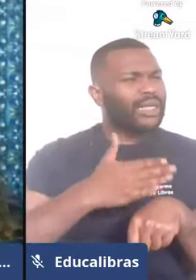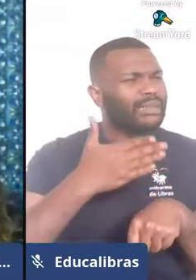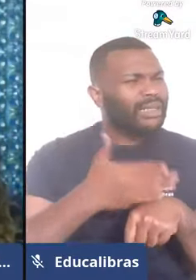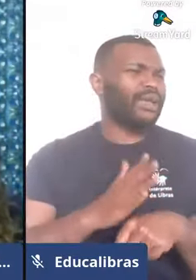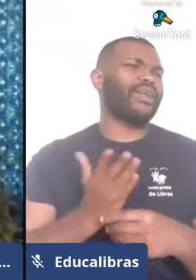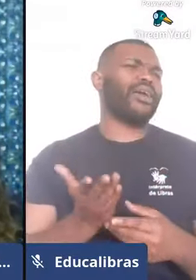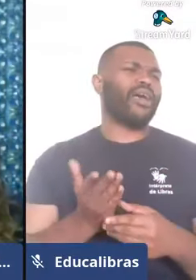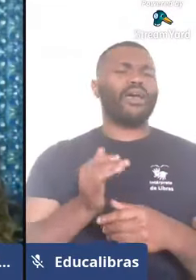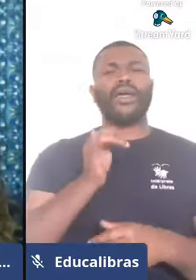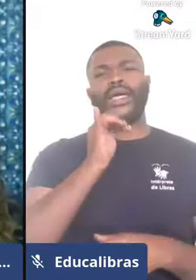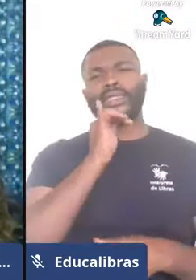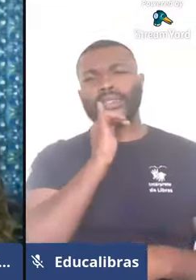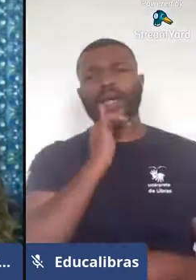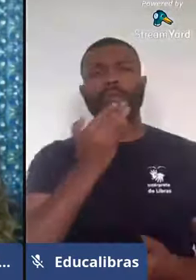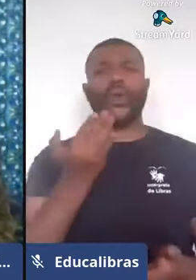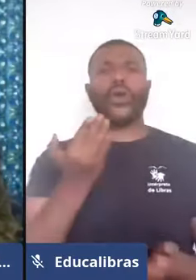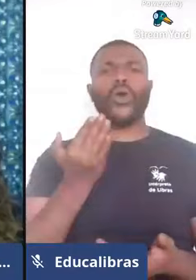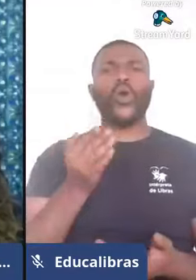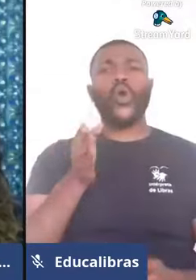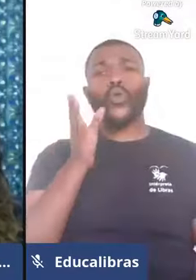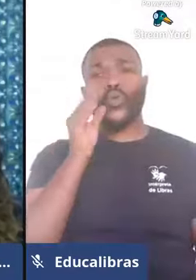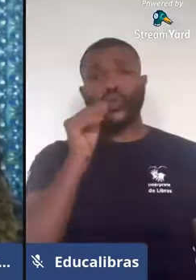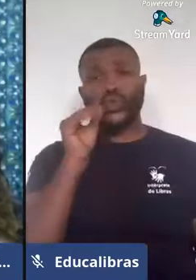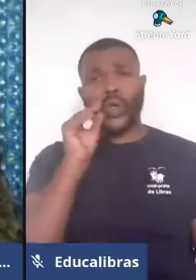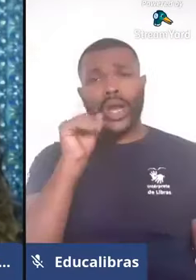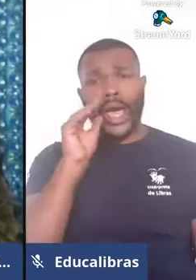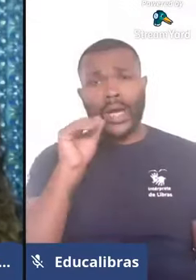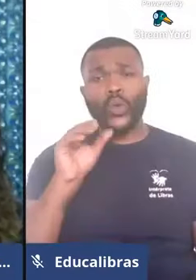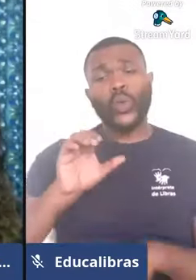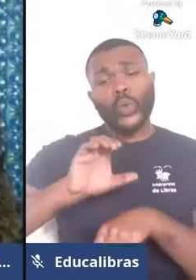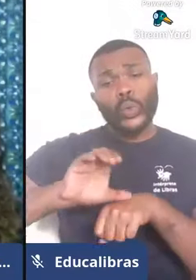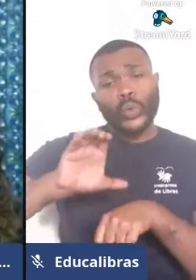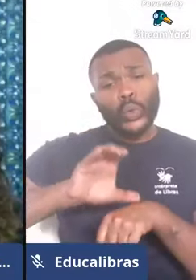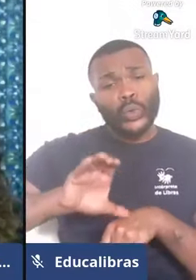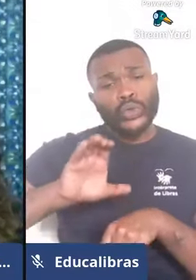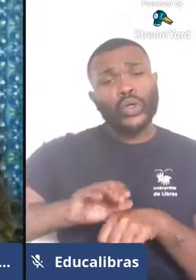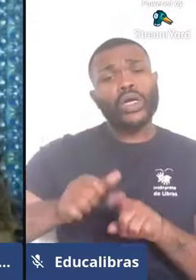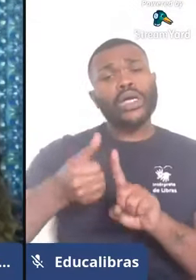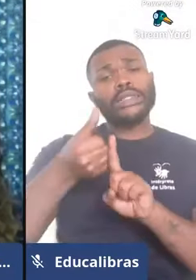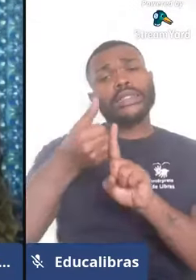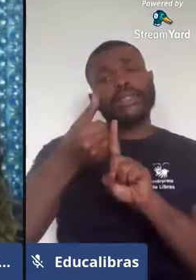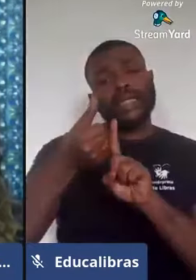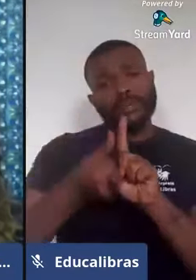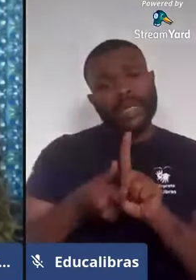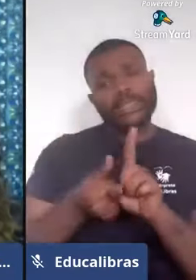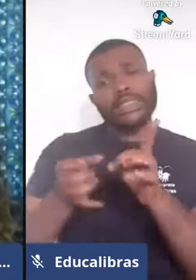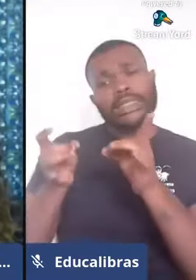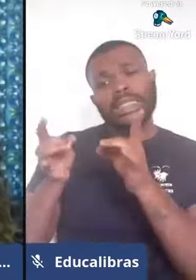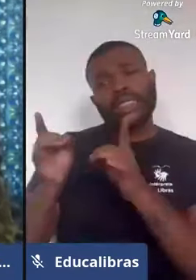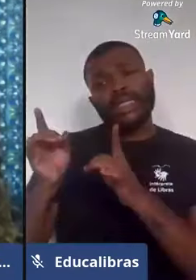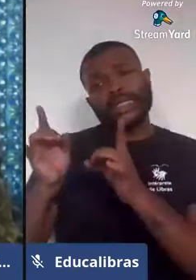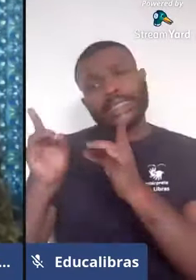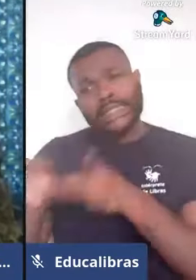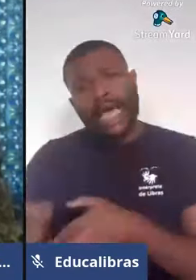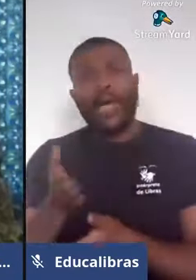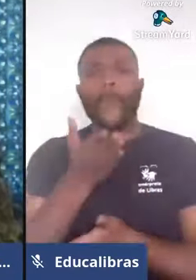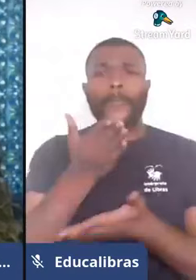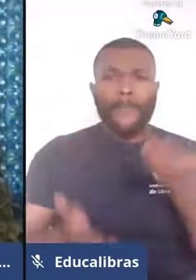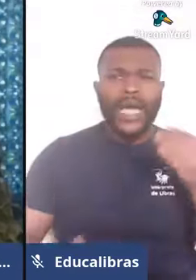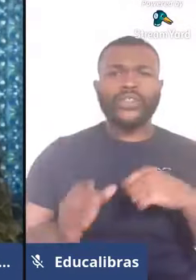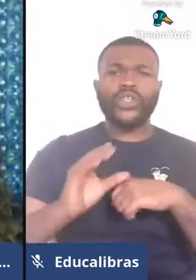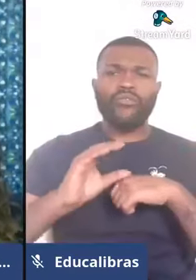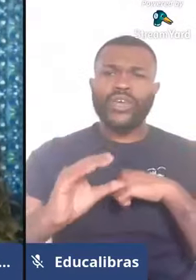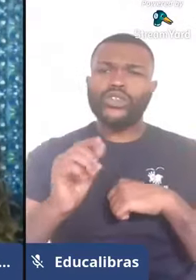do turnover, né? O funcionário recebe a capacitação, aí passa ali 6 meses, ele sai, você perde, tem que investir de novo, né? Por que